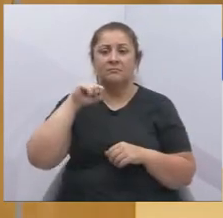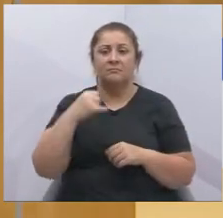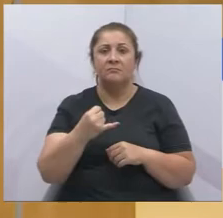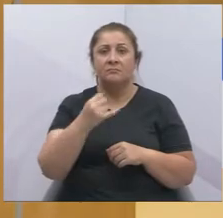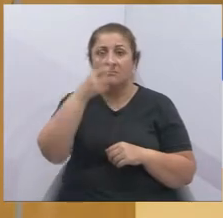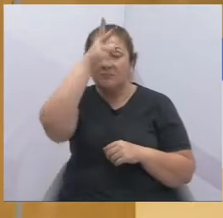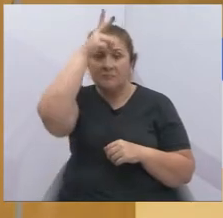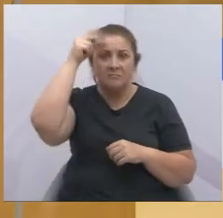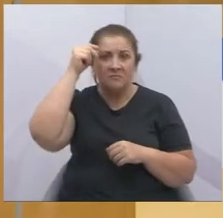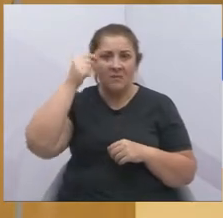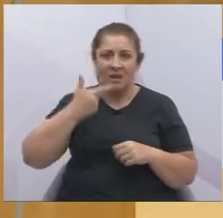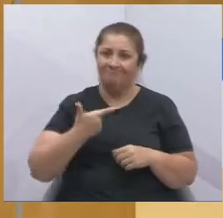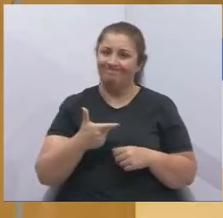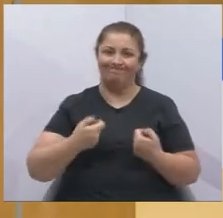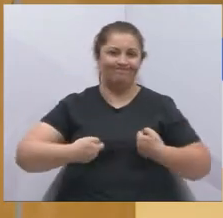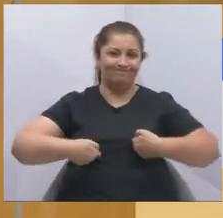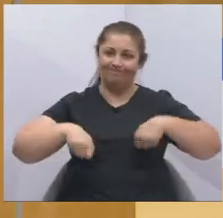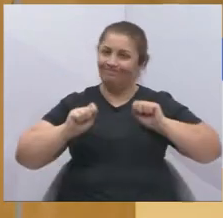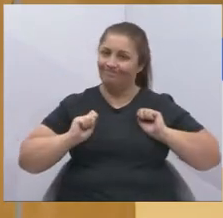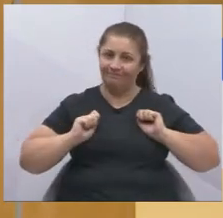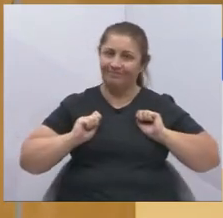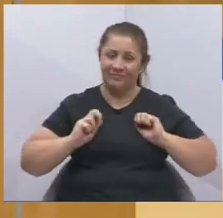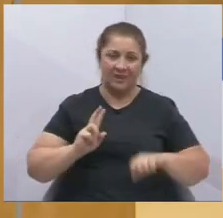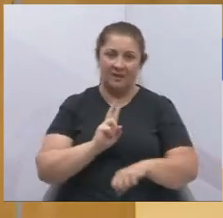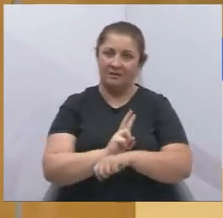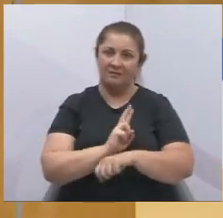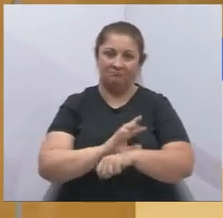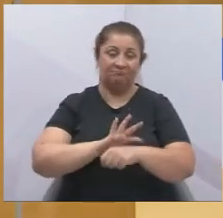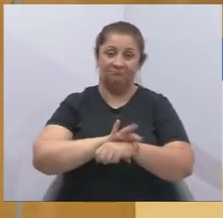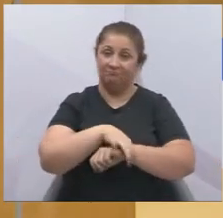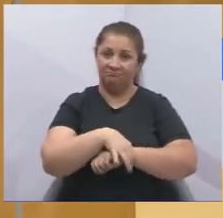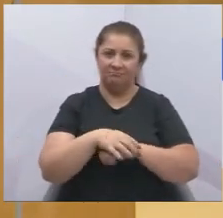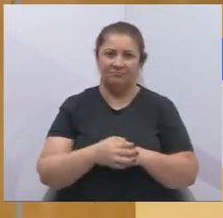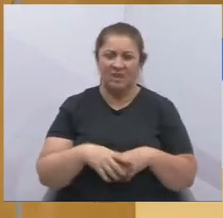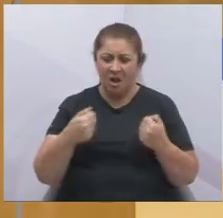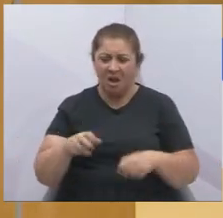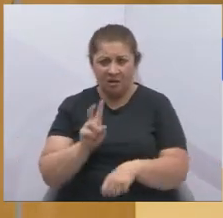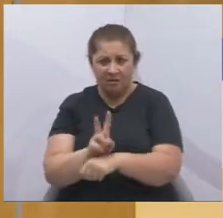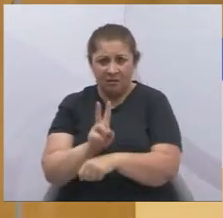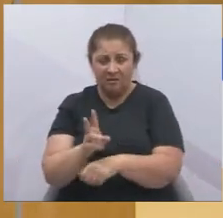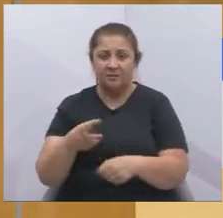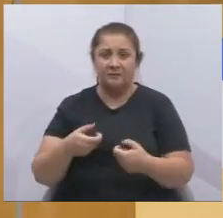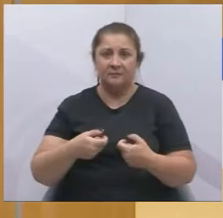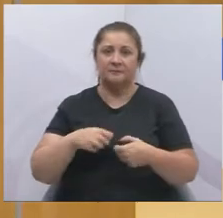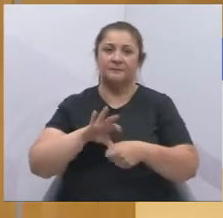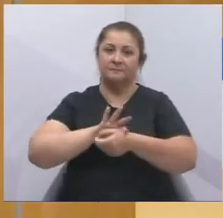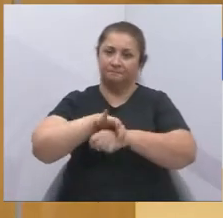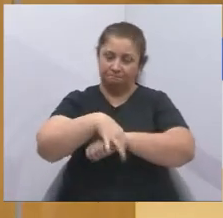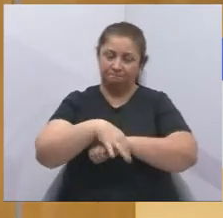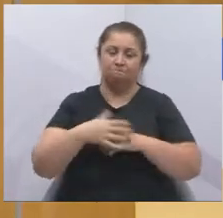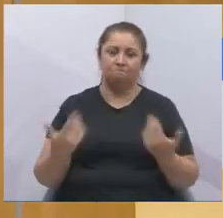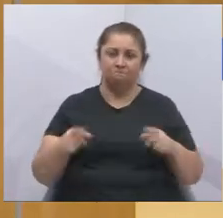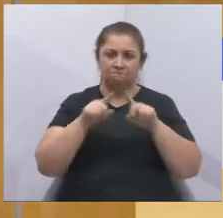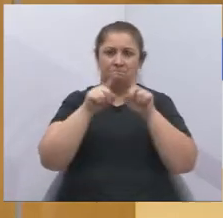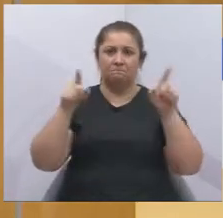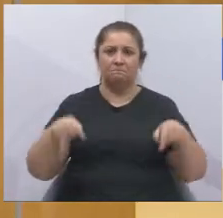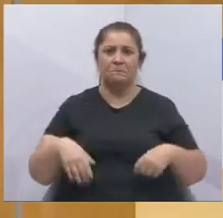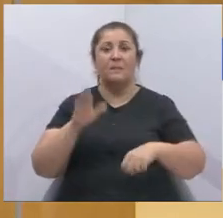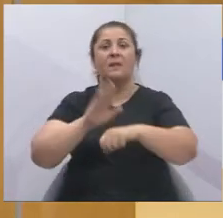Se o governo não tem capacidade de cuidar da segurança pública, invista na segurança pública. Aumente os